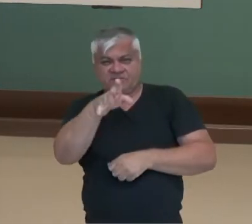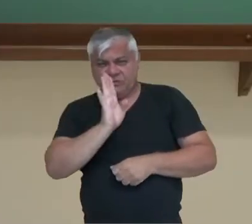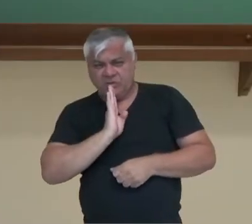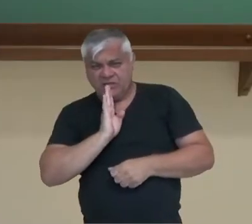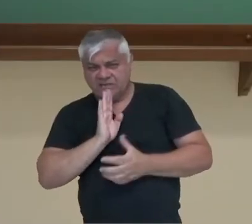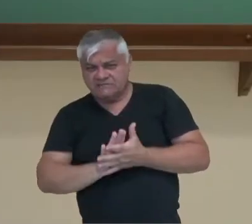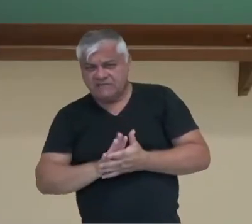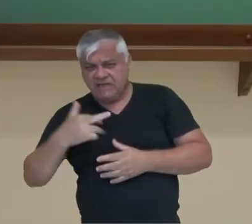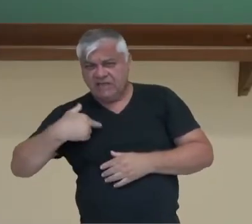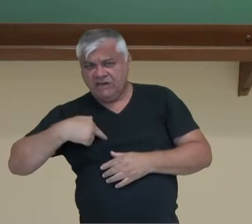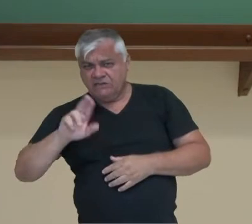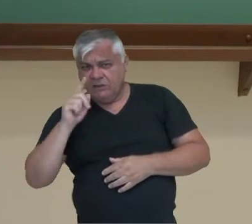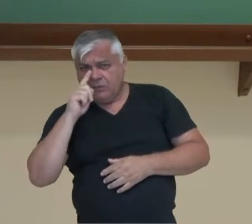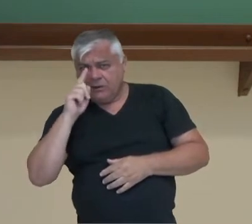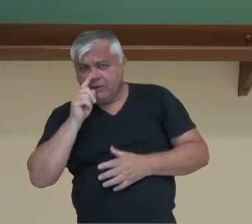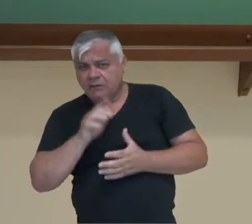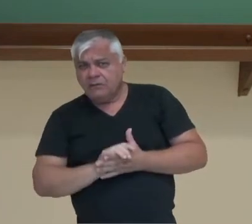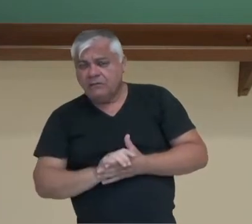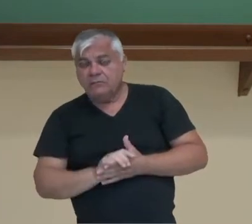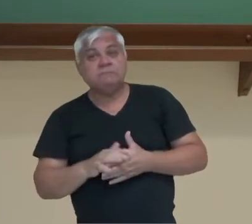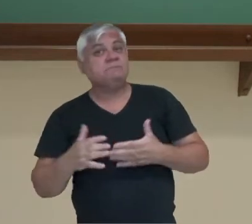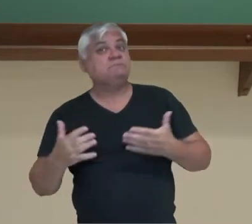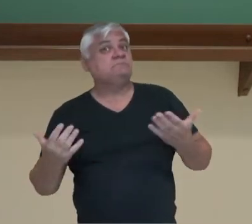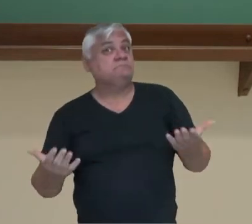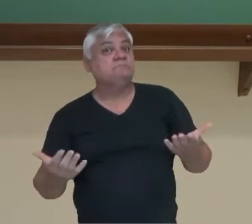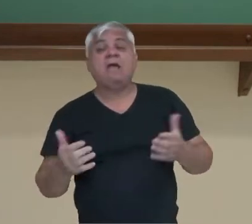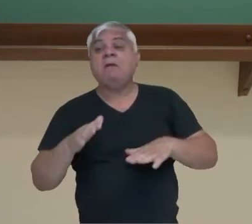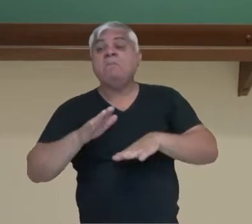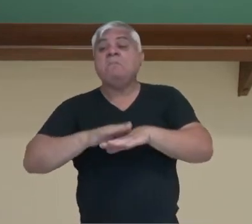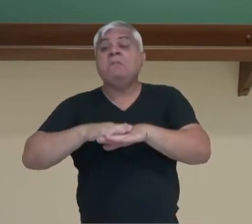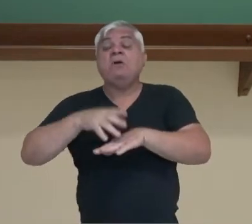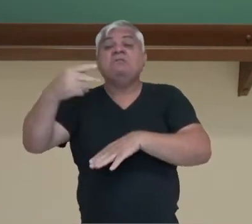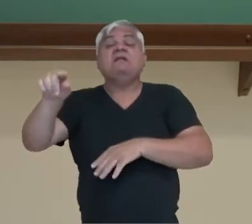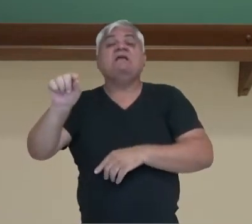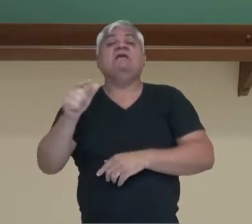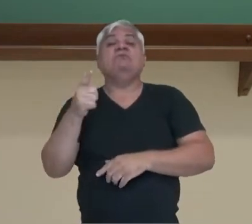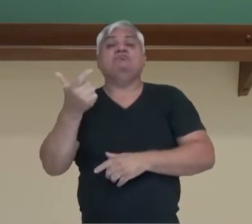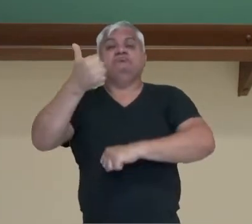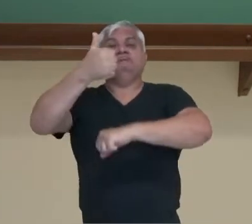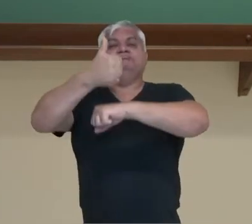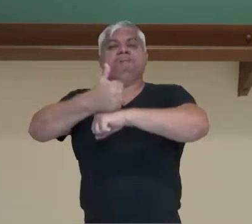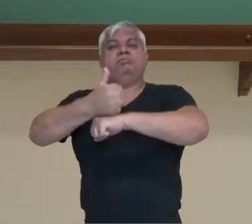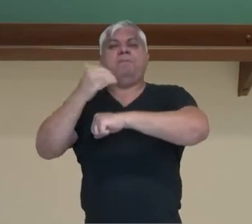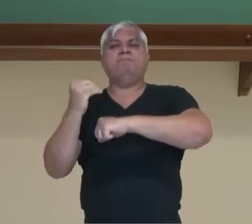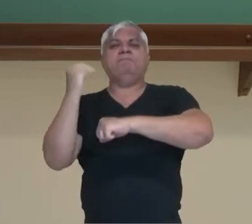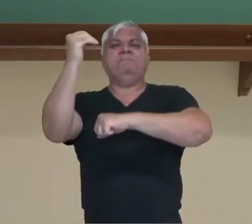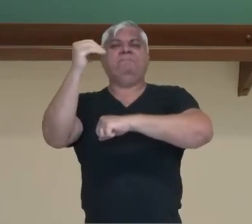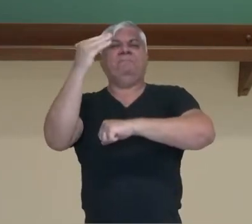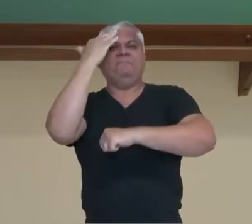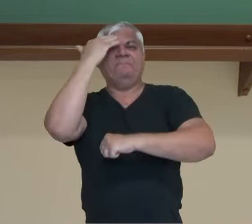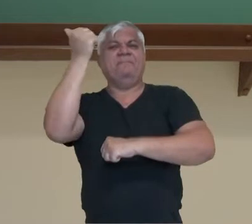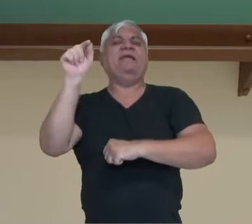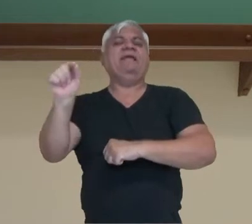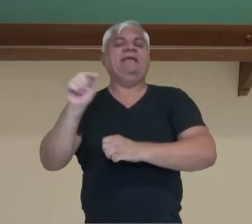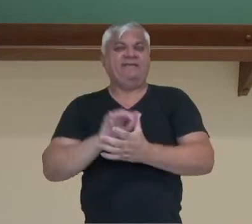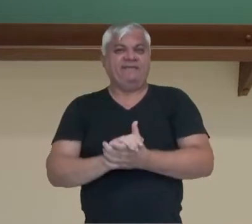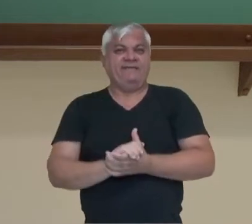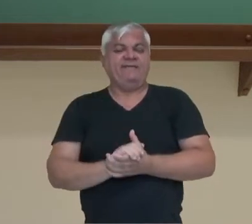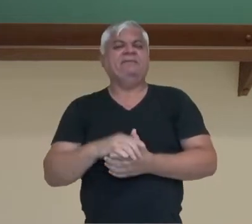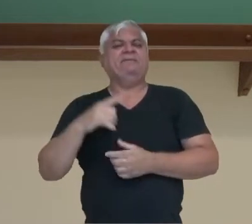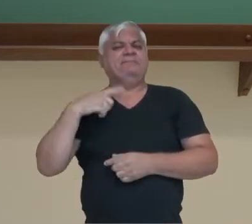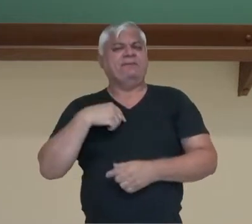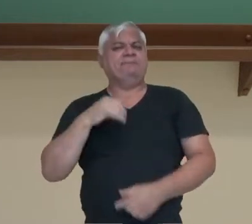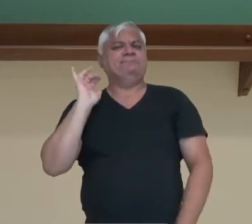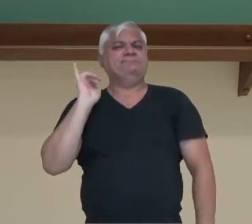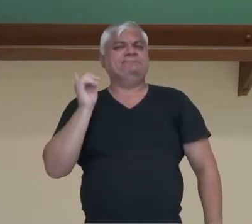muito interessante. Até para escolher o deus patrono, né, das cidades, tem lendas.